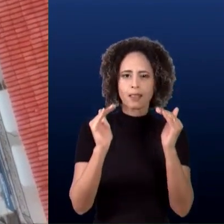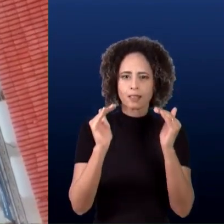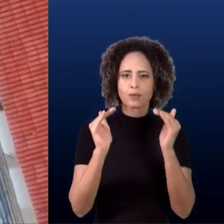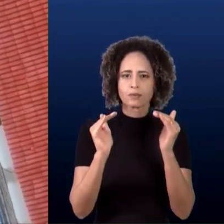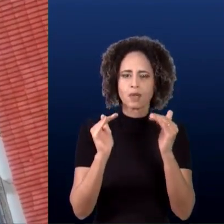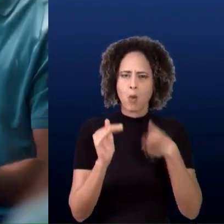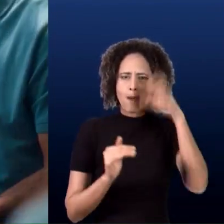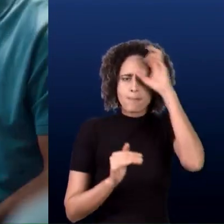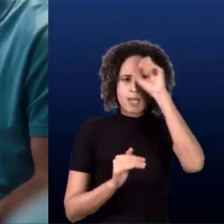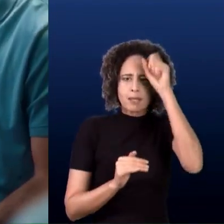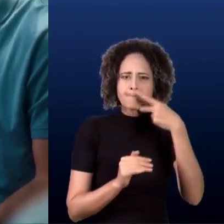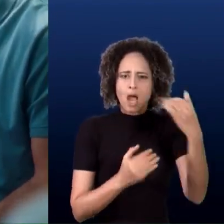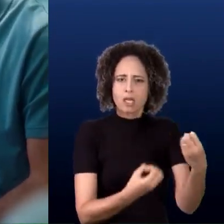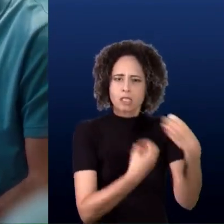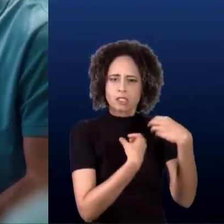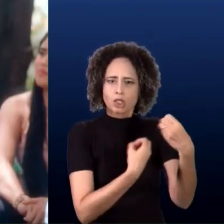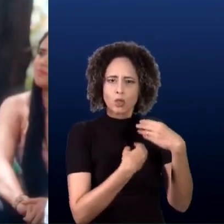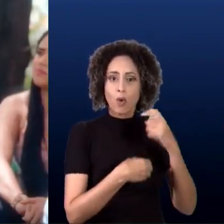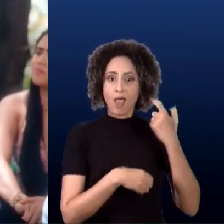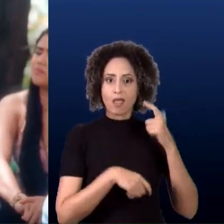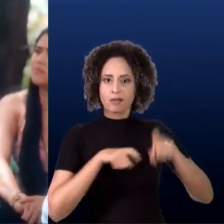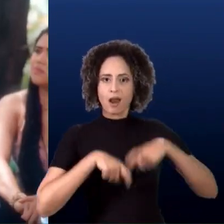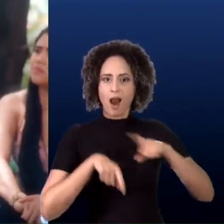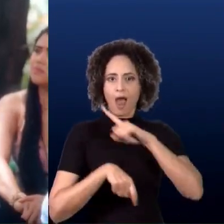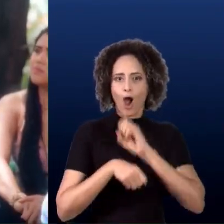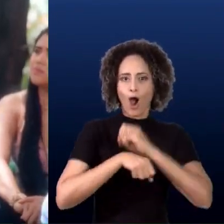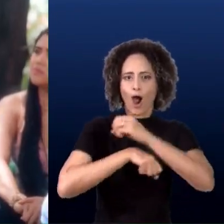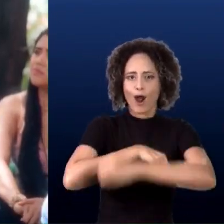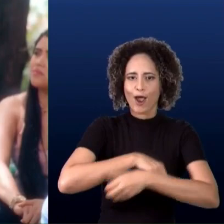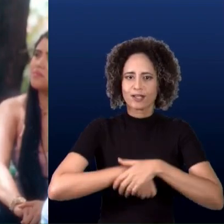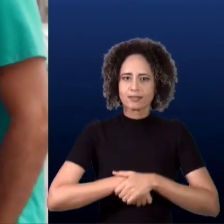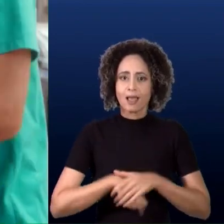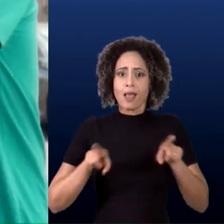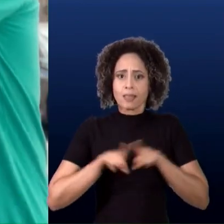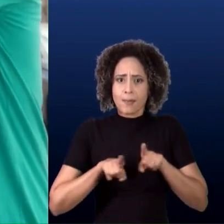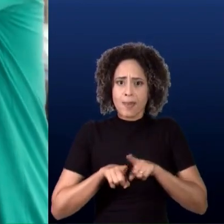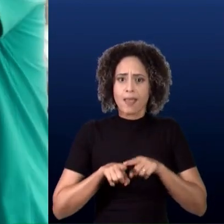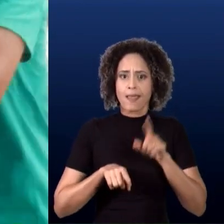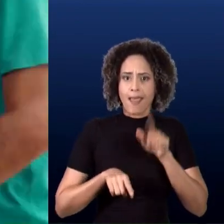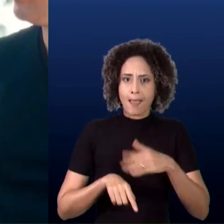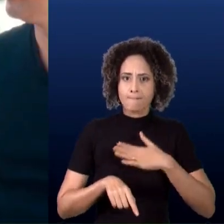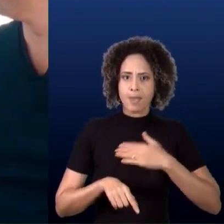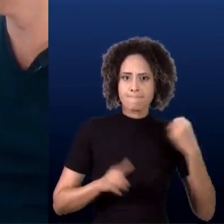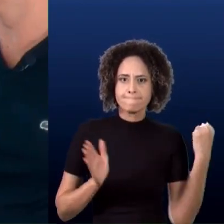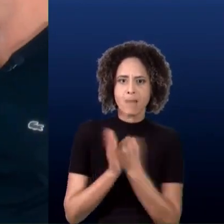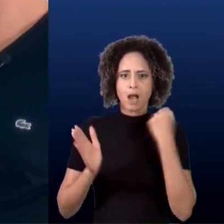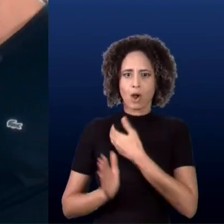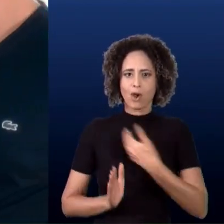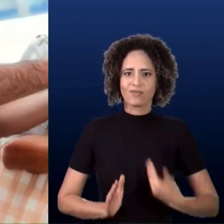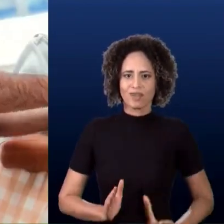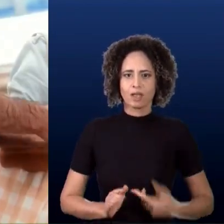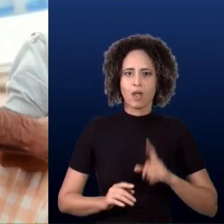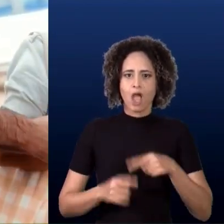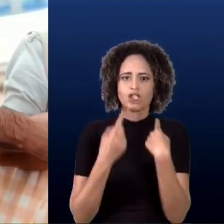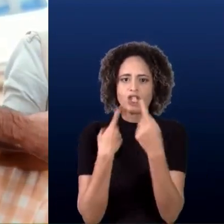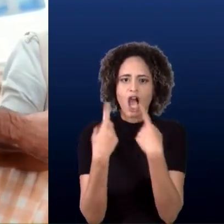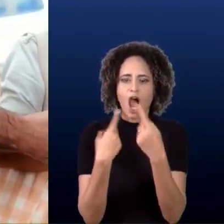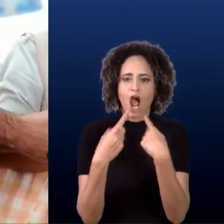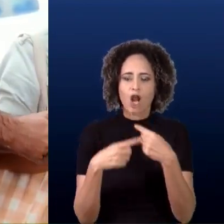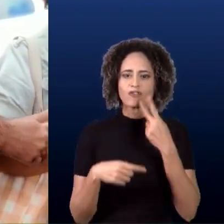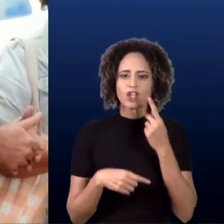Diálogo e respeito, algo que aprendi com meu pai, um ex-agricultor lá de Oroz. Inclusive, essa vai ser uma marca do meu